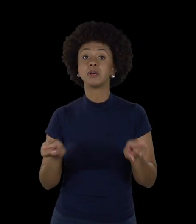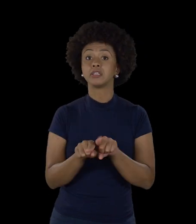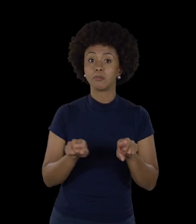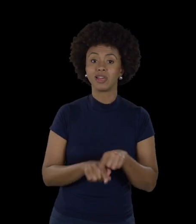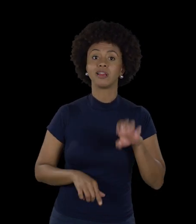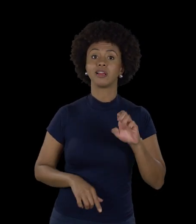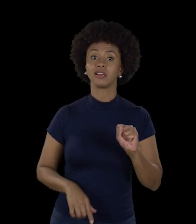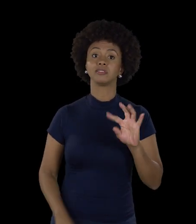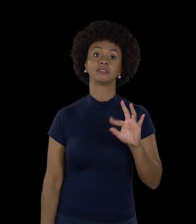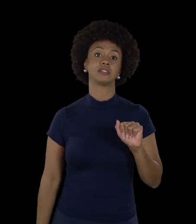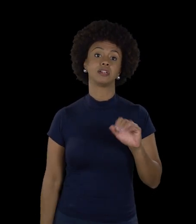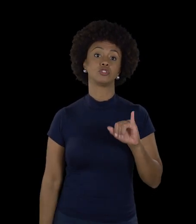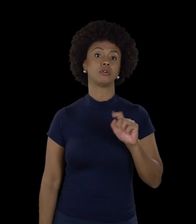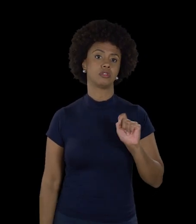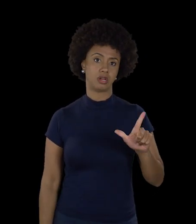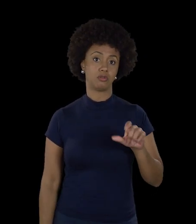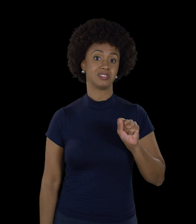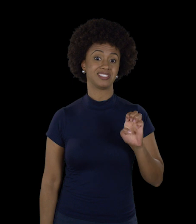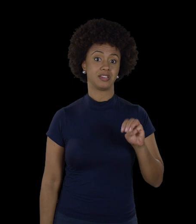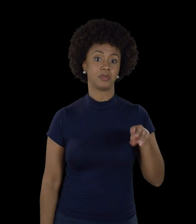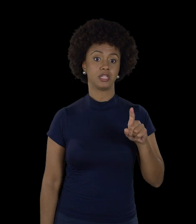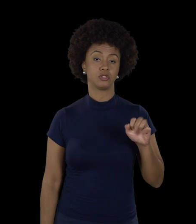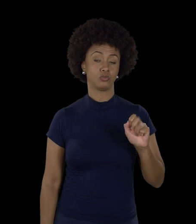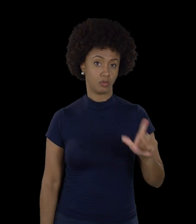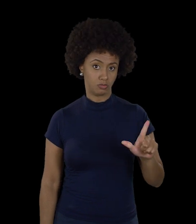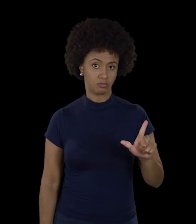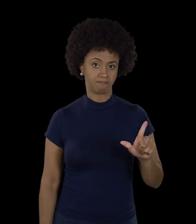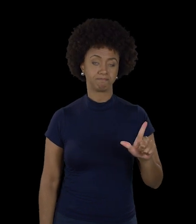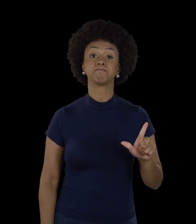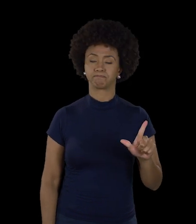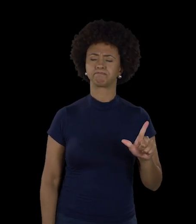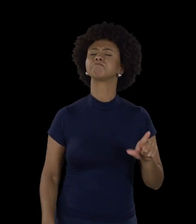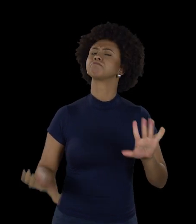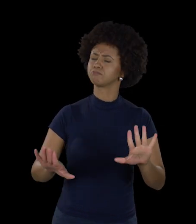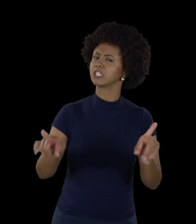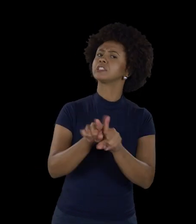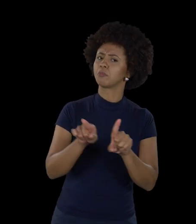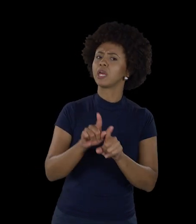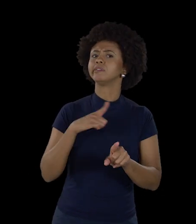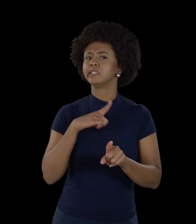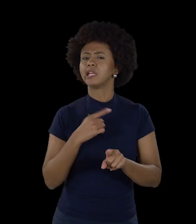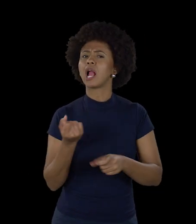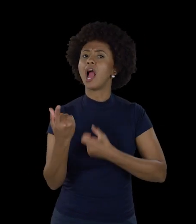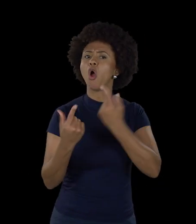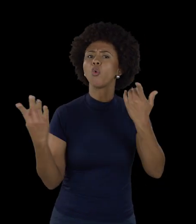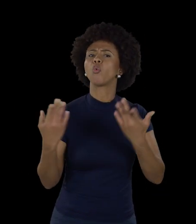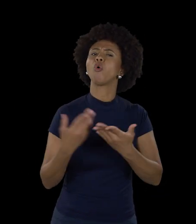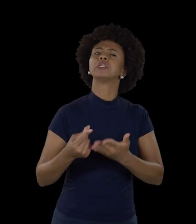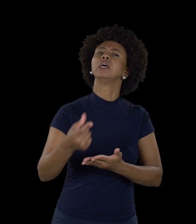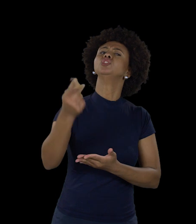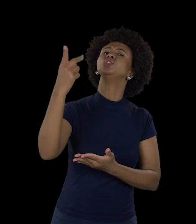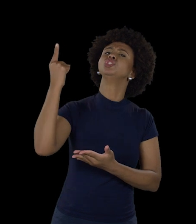da floresta estacional semidecidual. Esses são os dois tipos predominantes. No entanto, temos